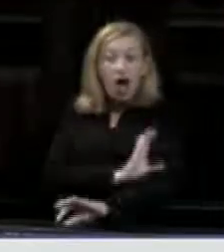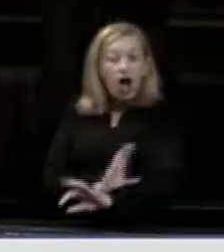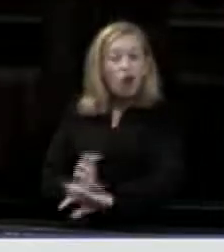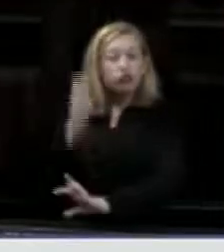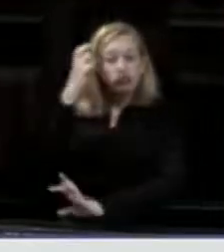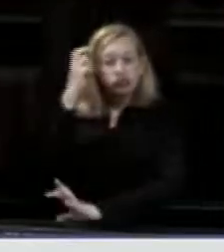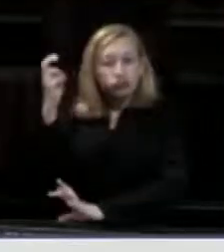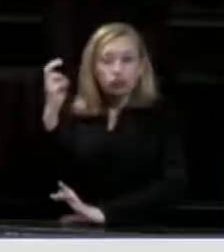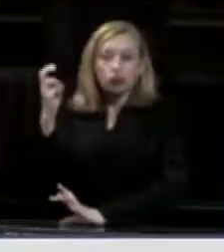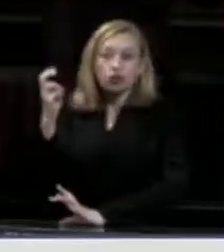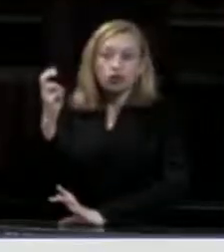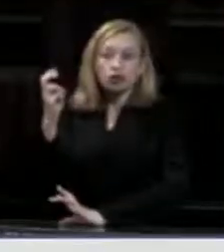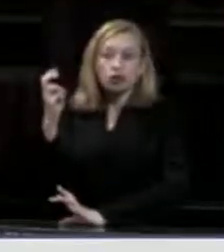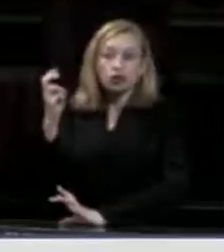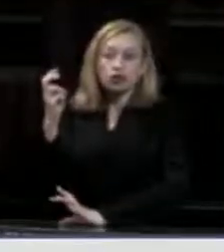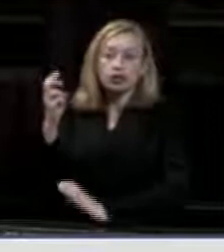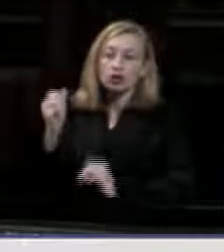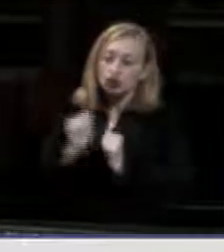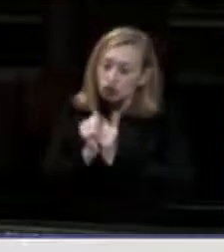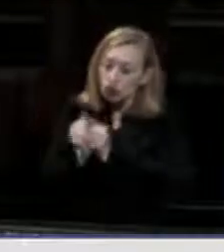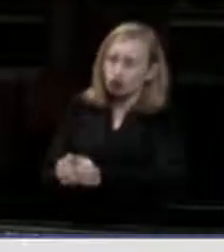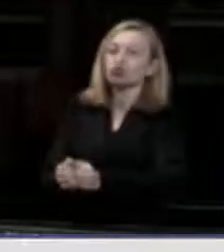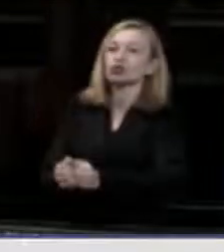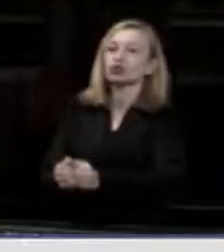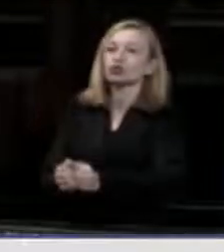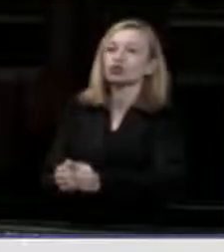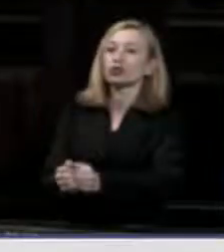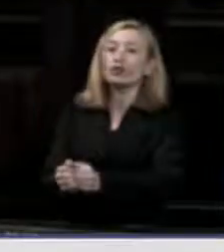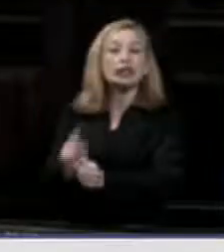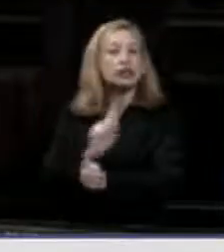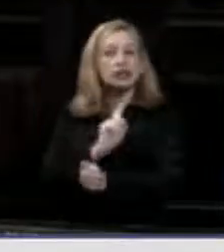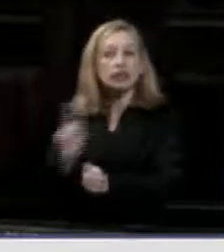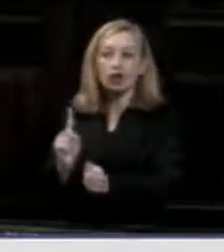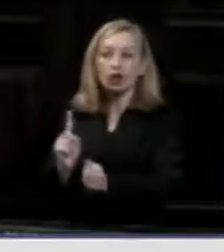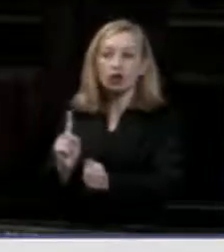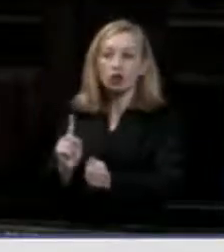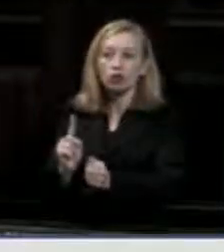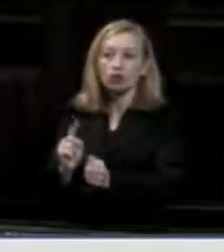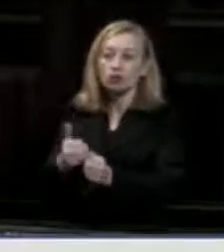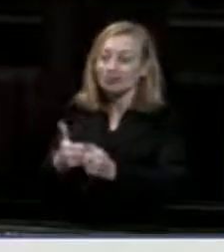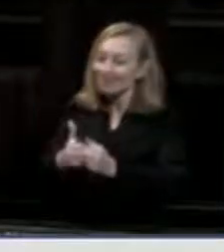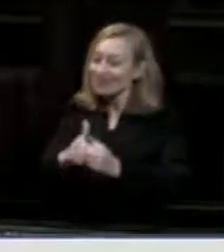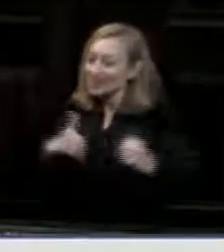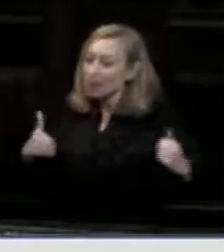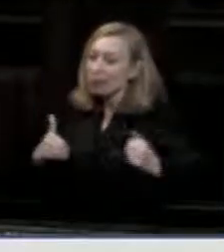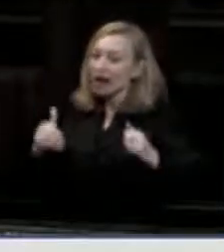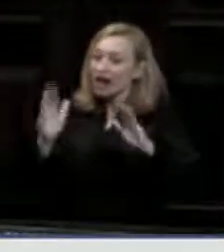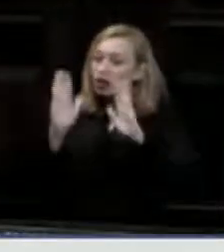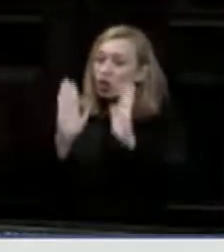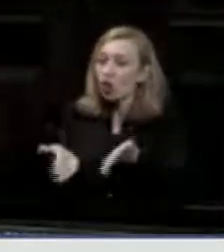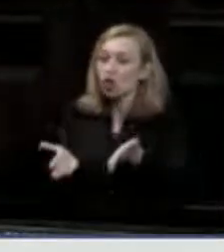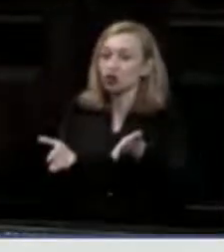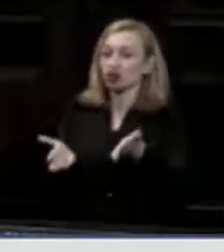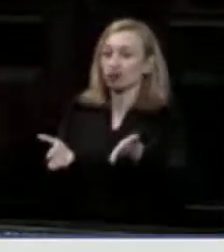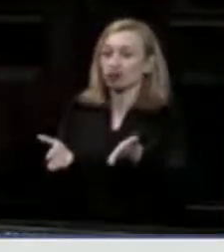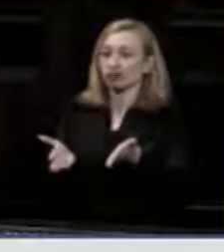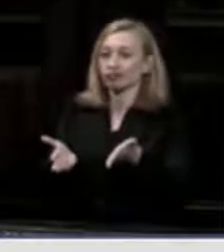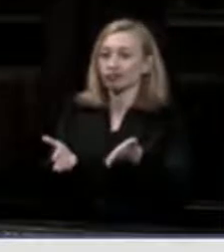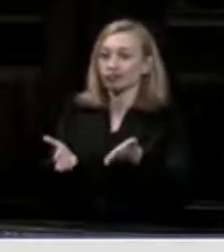cultura caminha junto e não como está hoje,